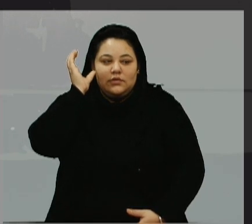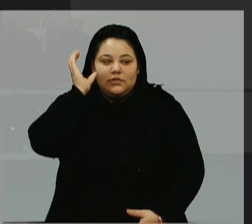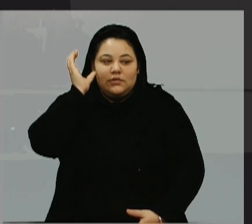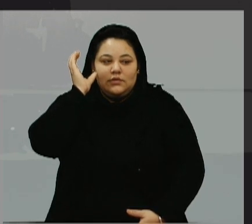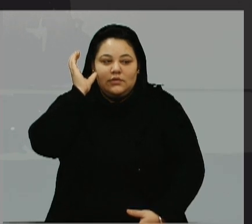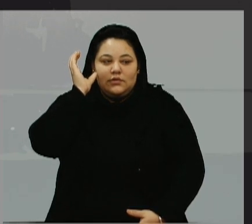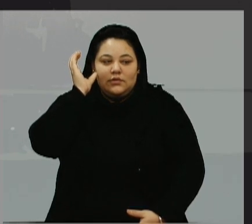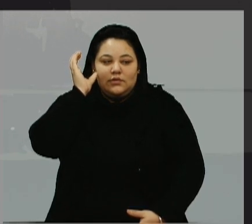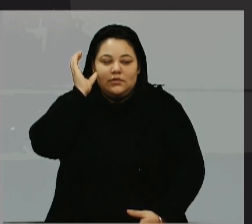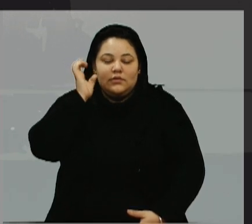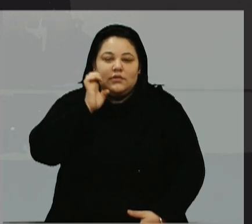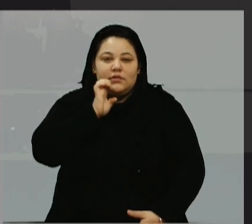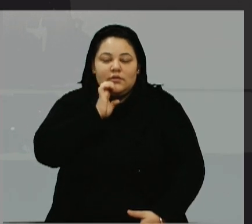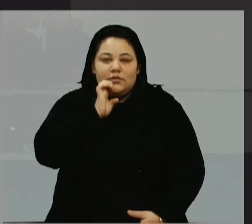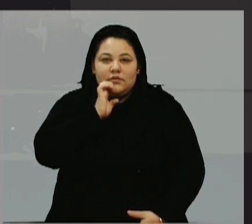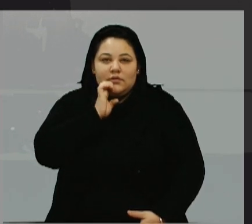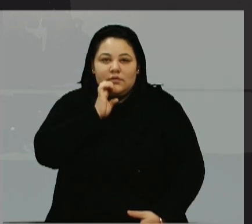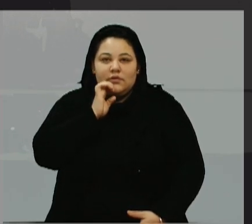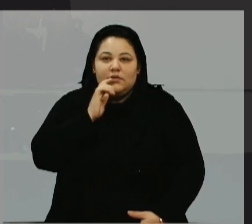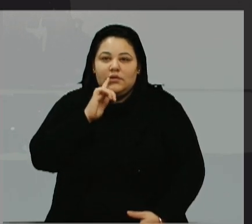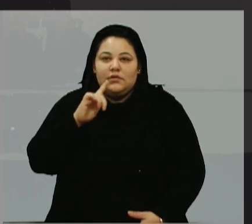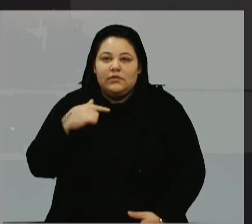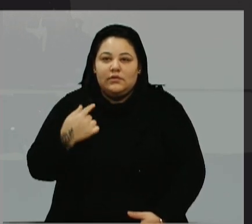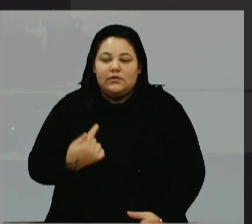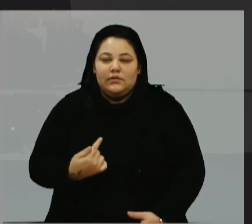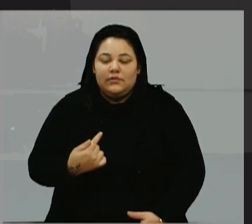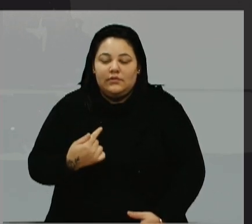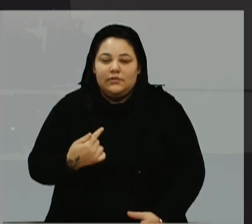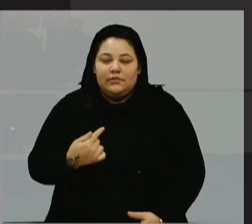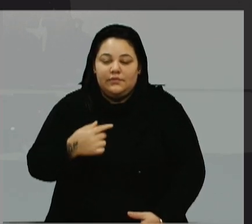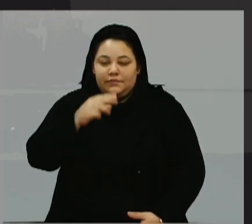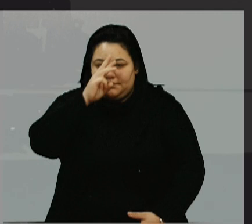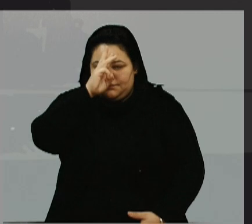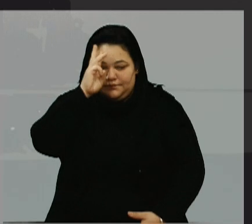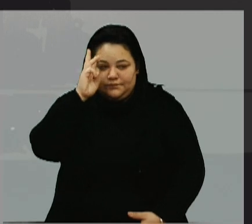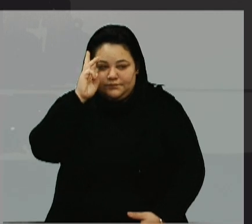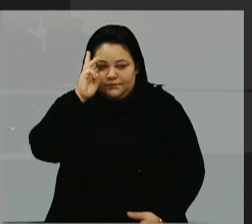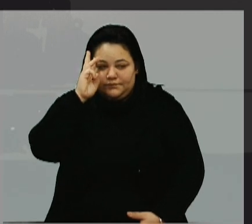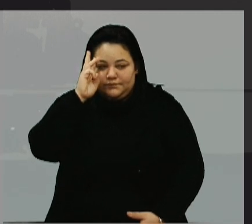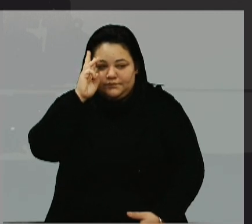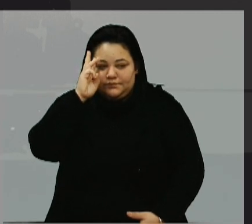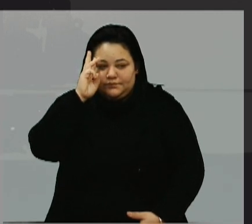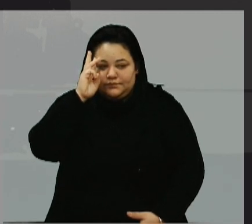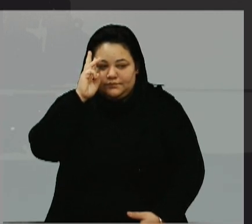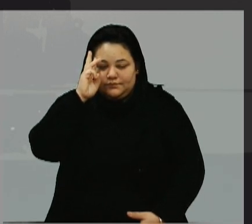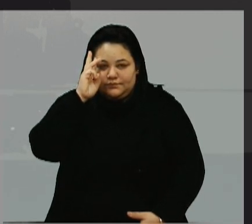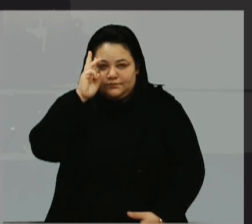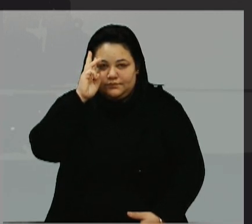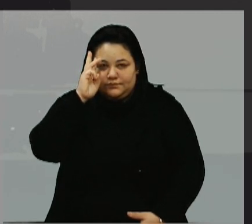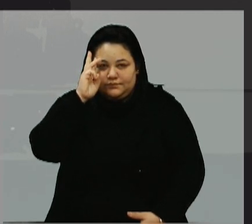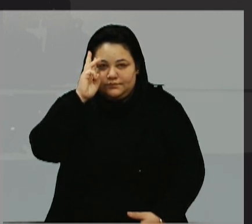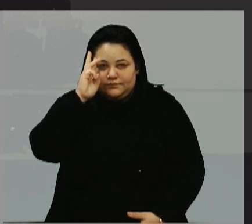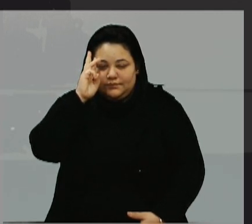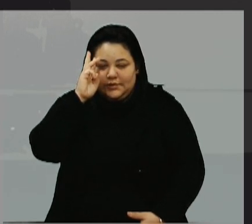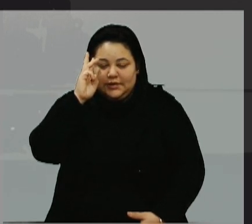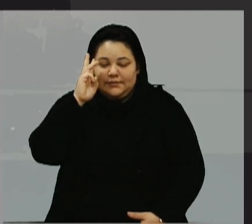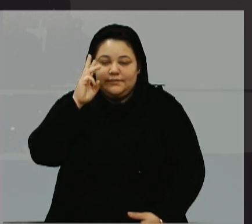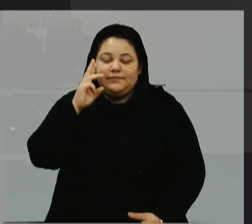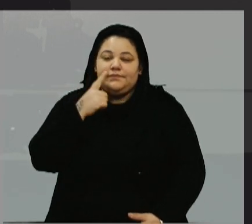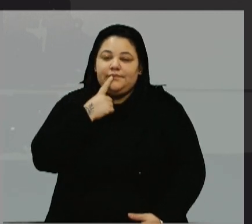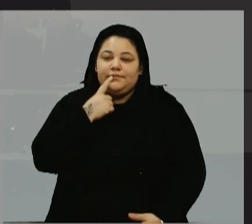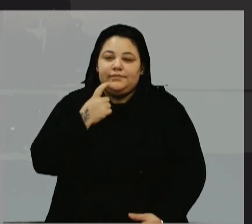Estela Balardim, vereadora Gladys Frisso, vereador Juliano Valim, vereador Lucas Cariato, vereadora